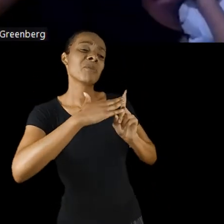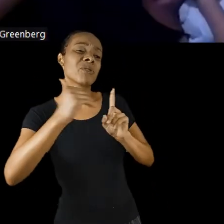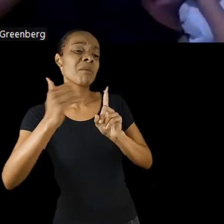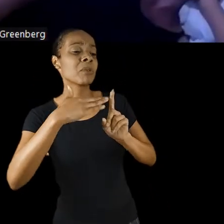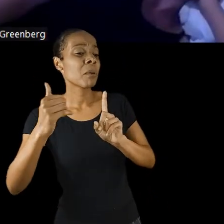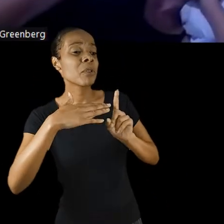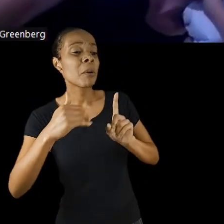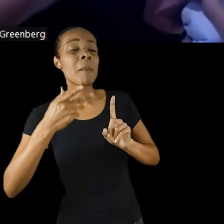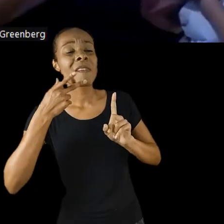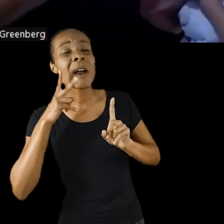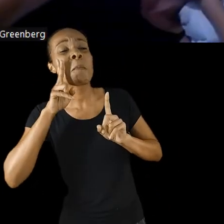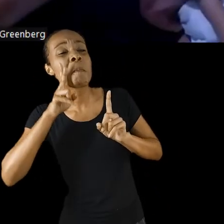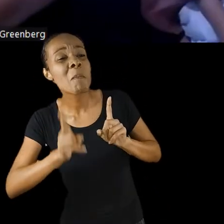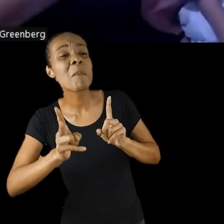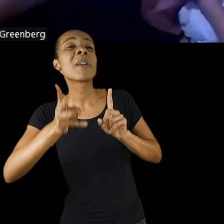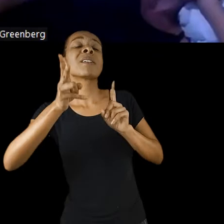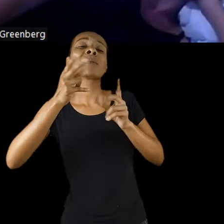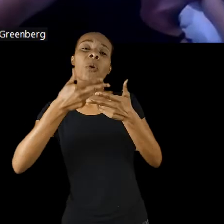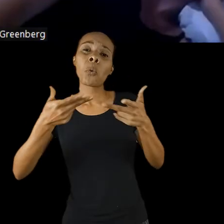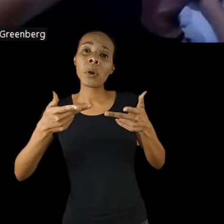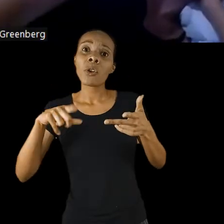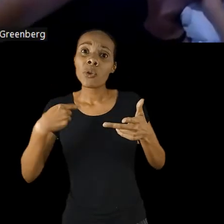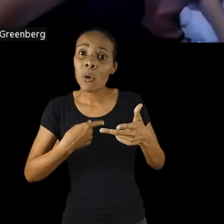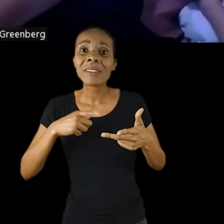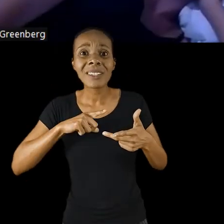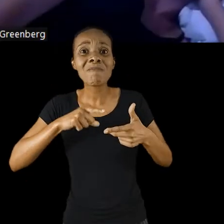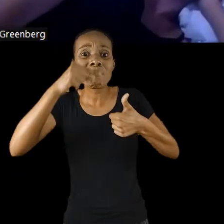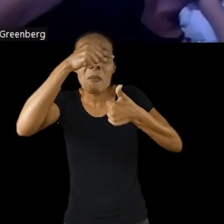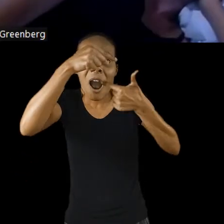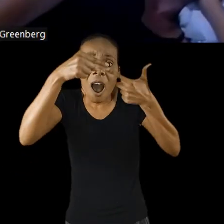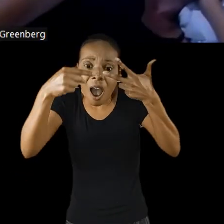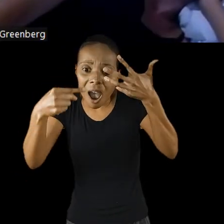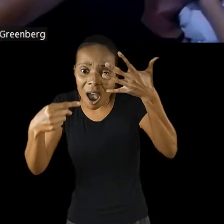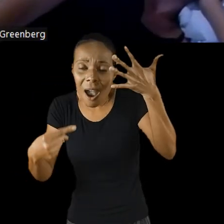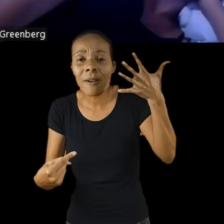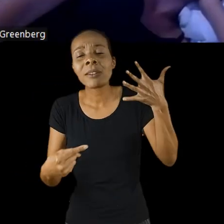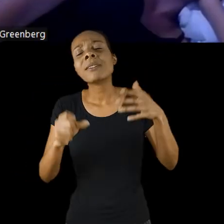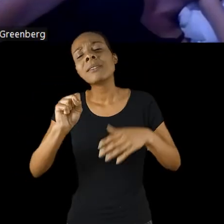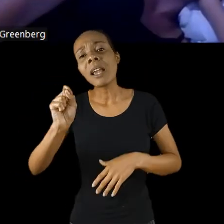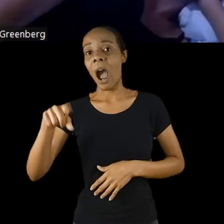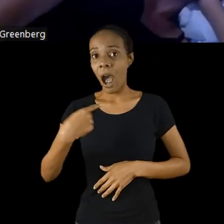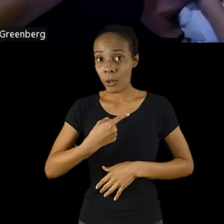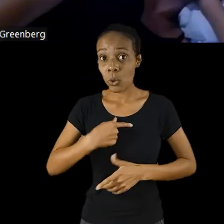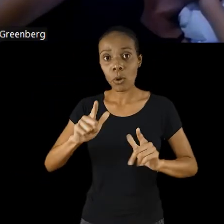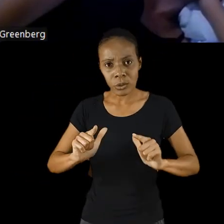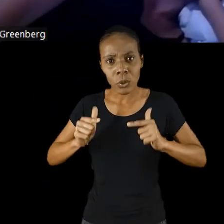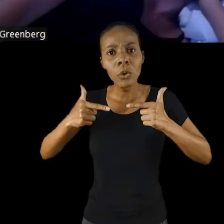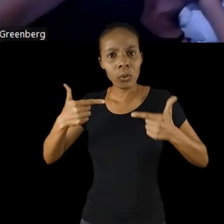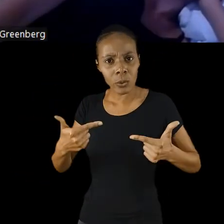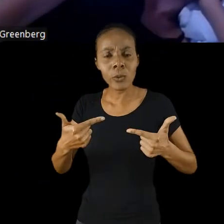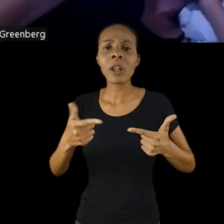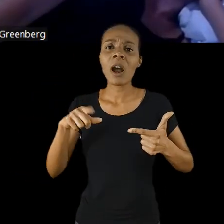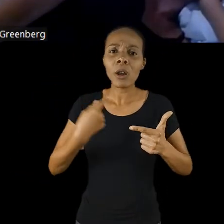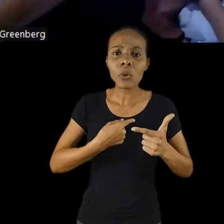isso, saca? É óbvio que a nossa luta, tudo isso que a gente carrega com a gente, faz com que o nosso teatro, a nossa